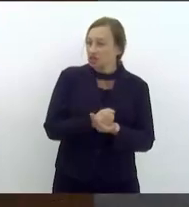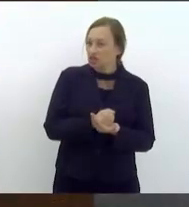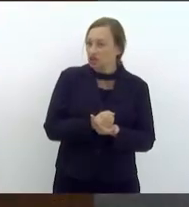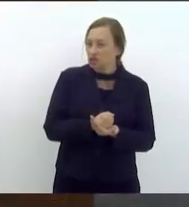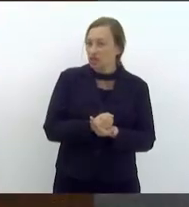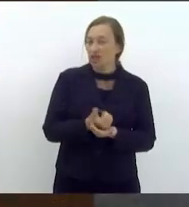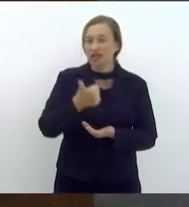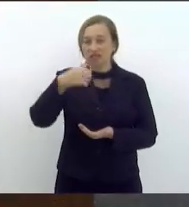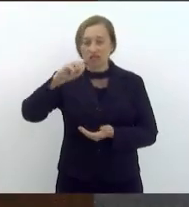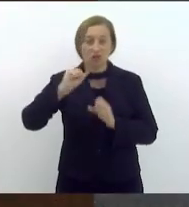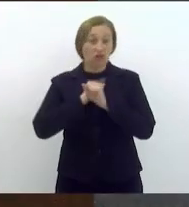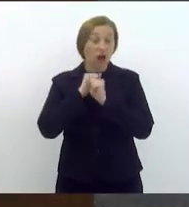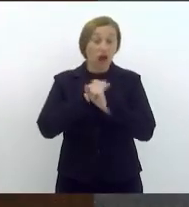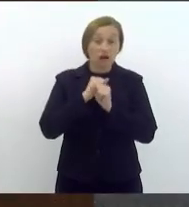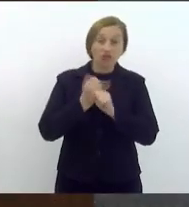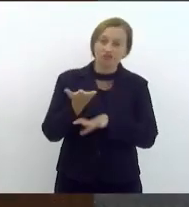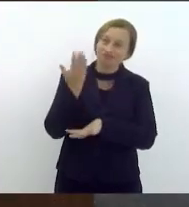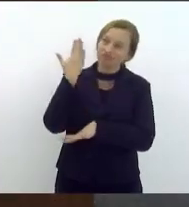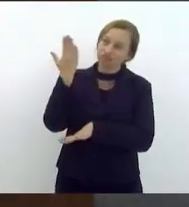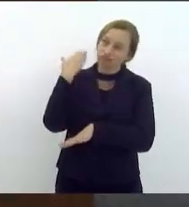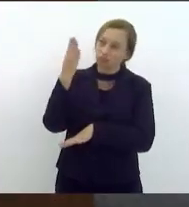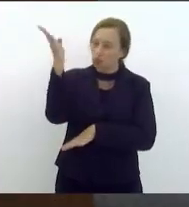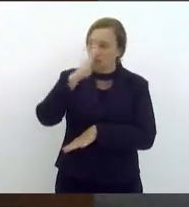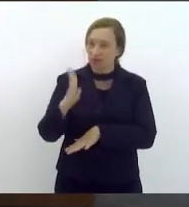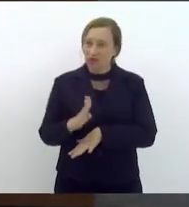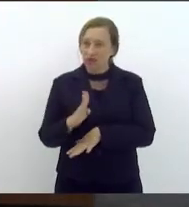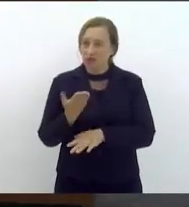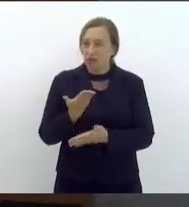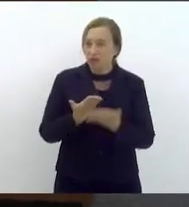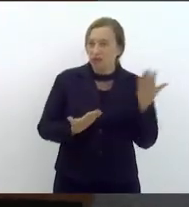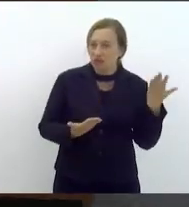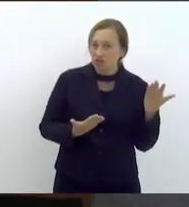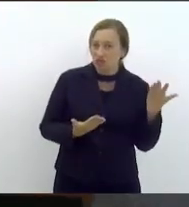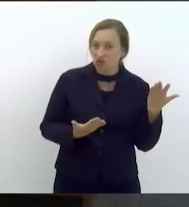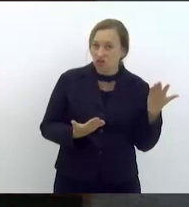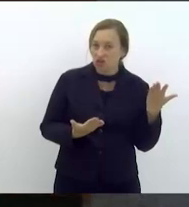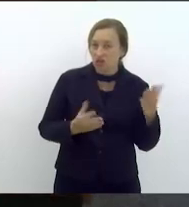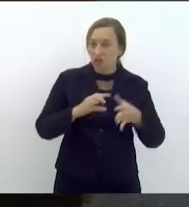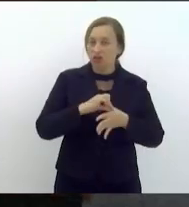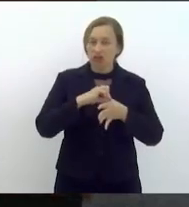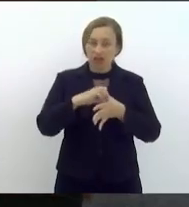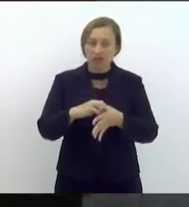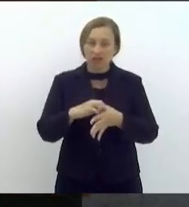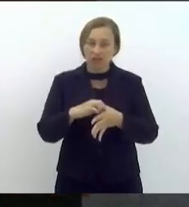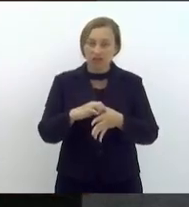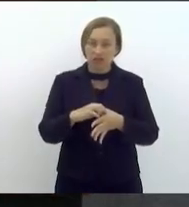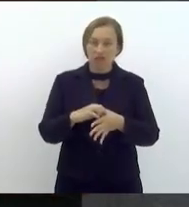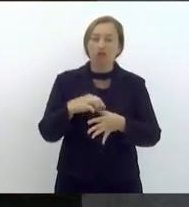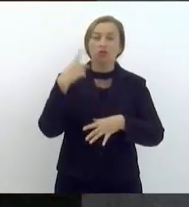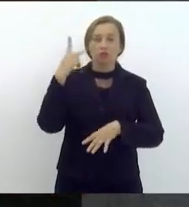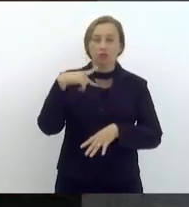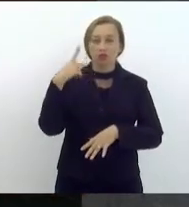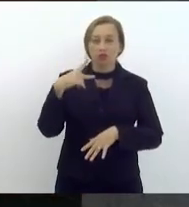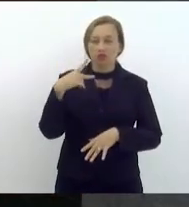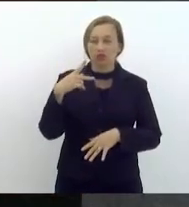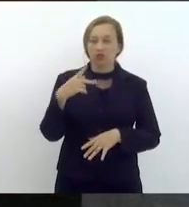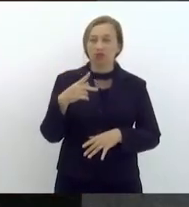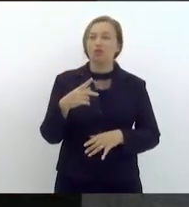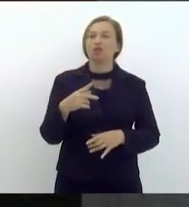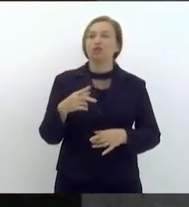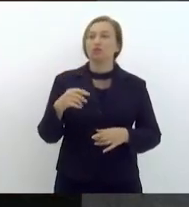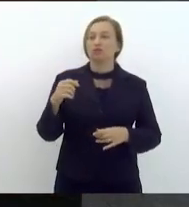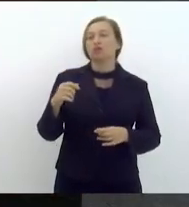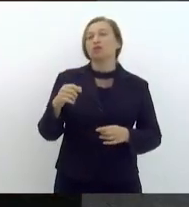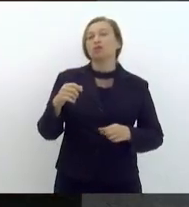que a 19 anos atrás o Brasil perdi uma das maiores lideranças políticas do nosso país o